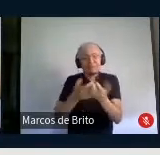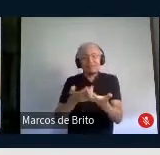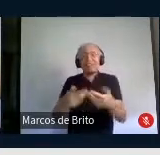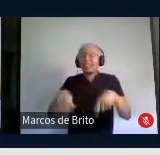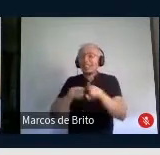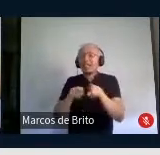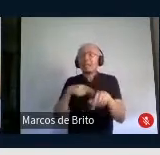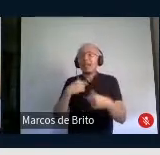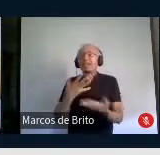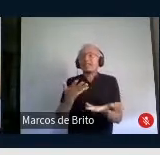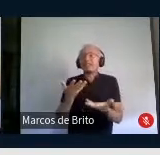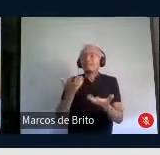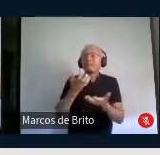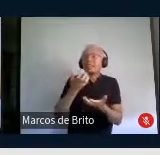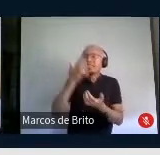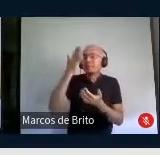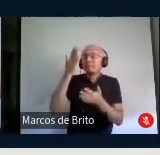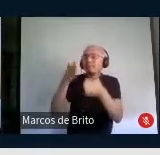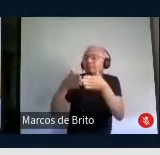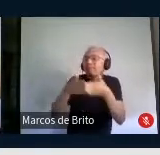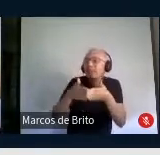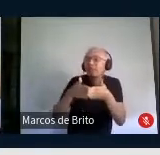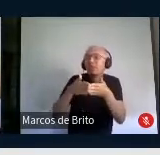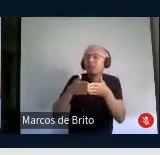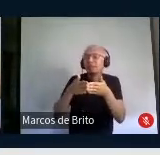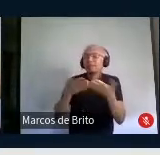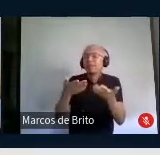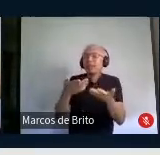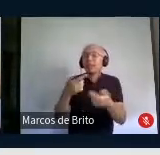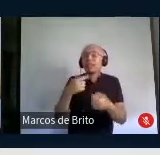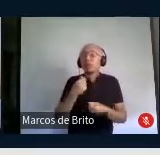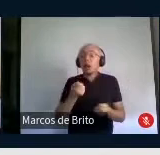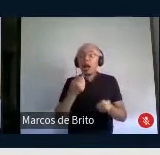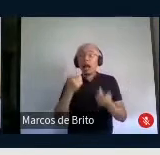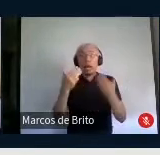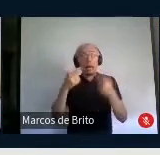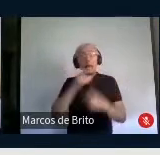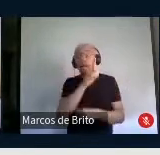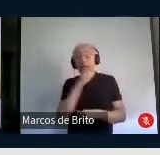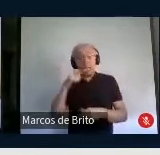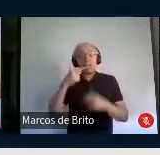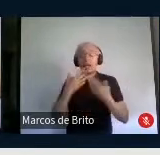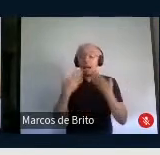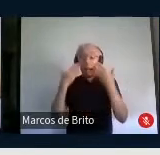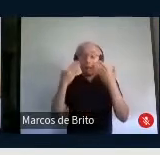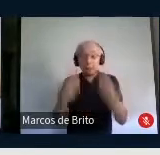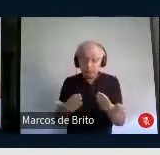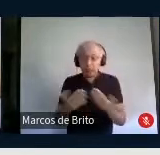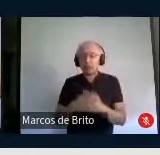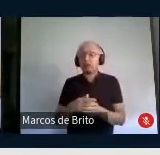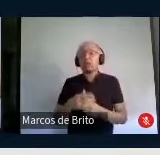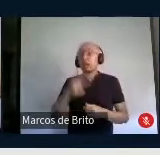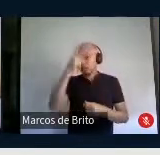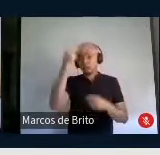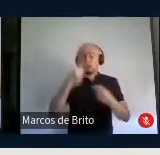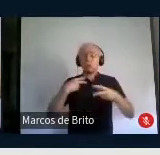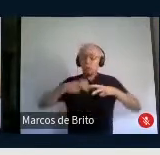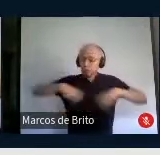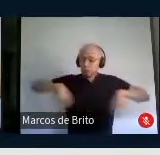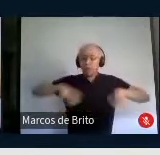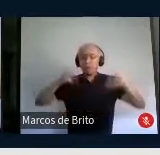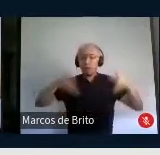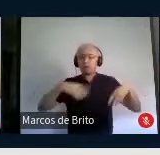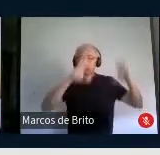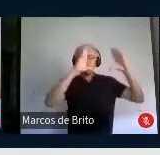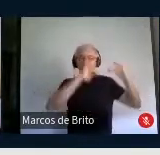gostaria muito de pedir que, enquanto a apresentação acontece, os membros da banca podem fechar a